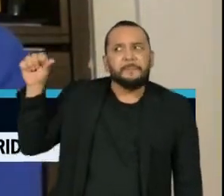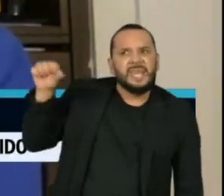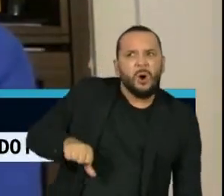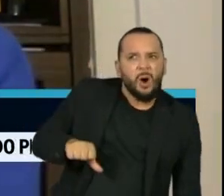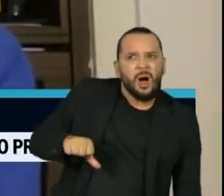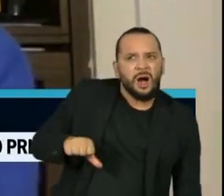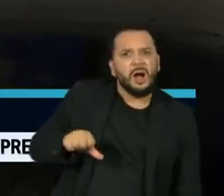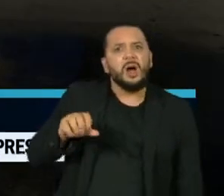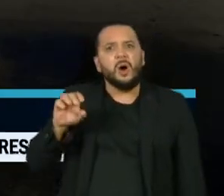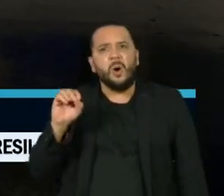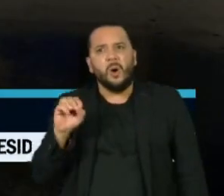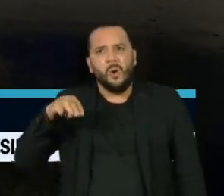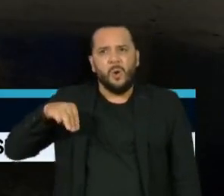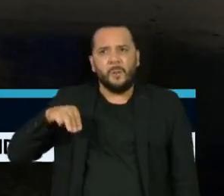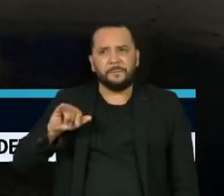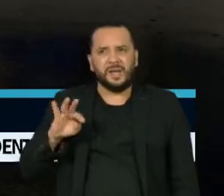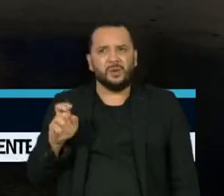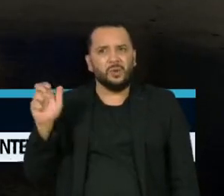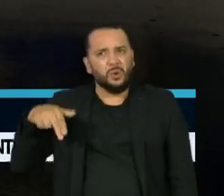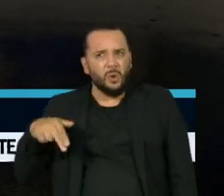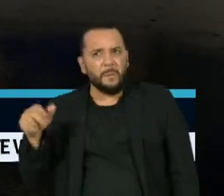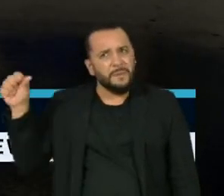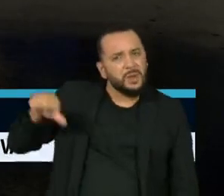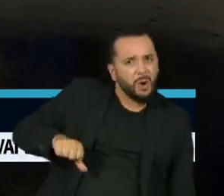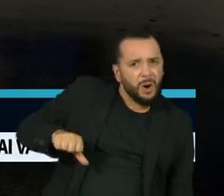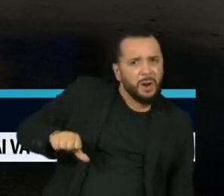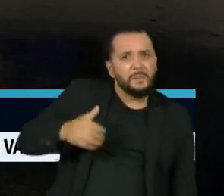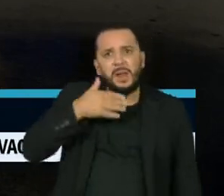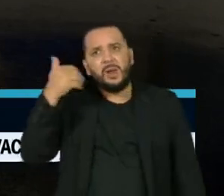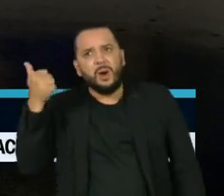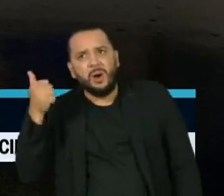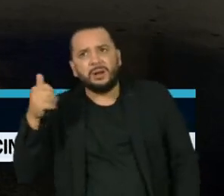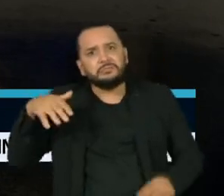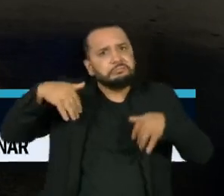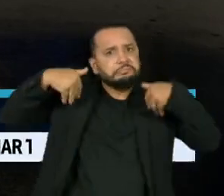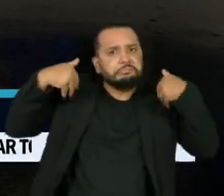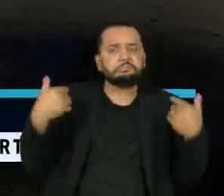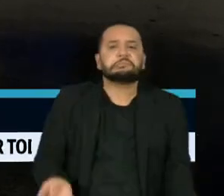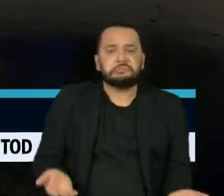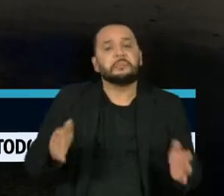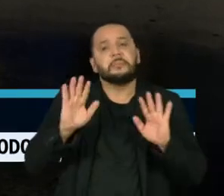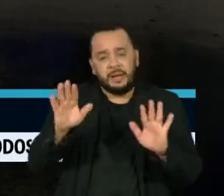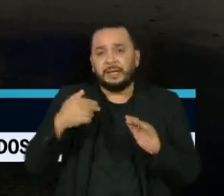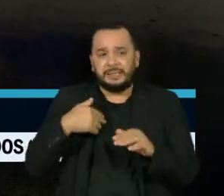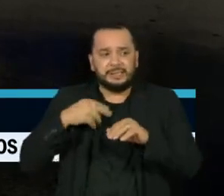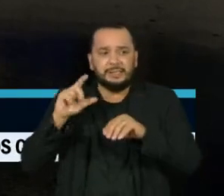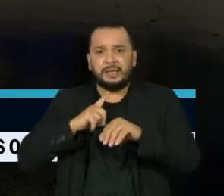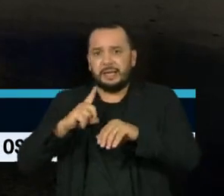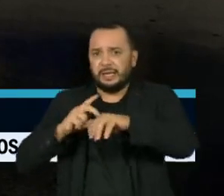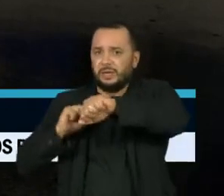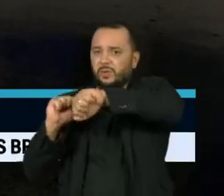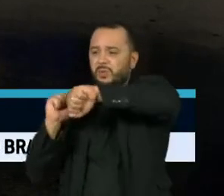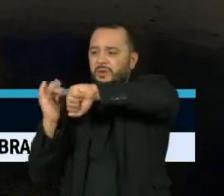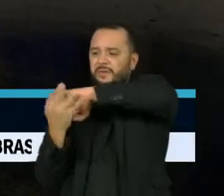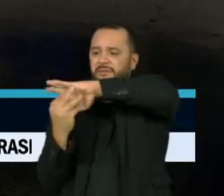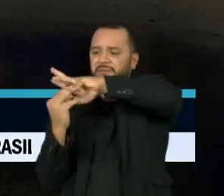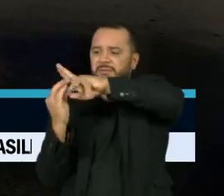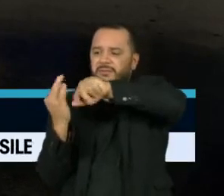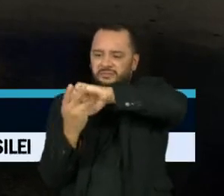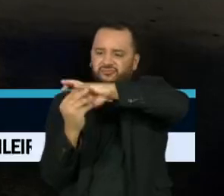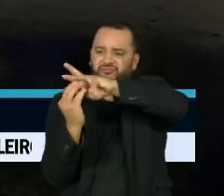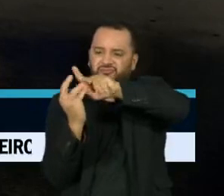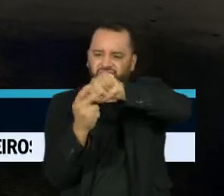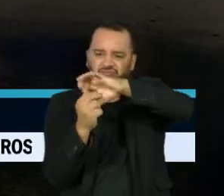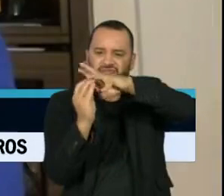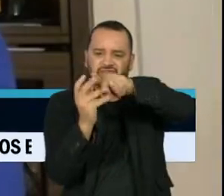quanto mais uma variante do vírus se replica no mundo, e a Ômicron está aí se replicando loucamente, porque ela